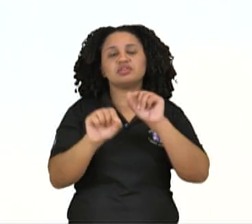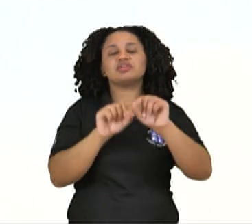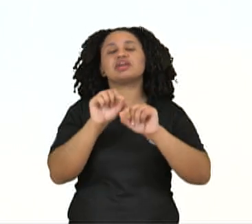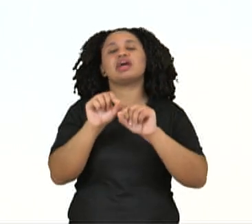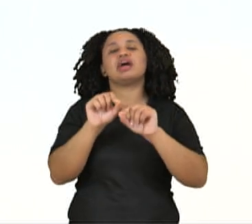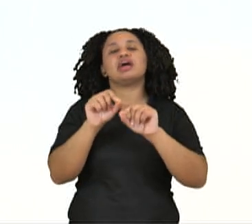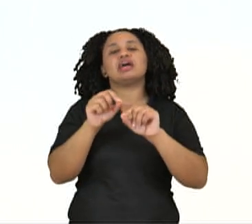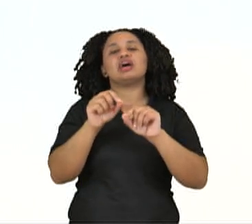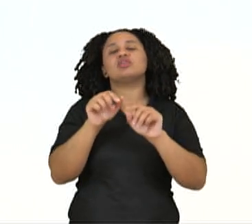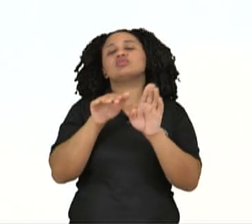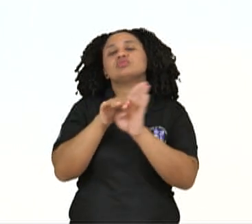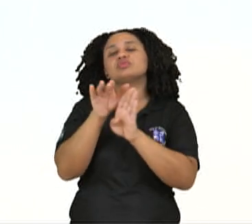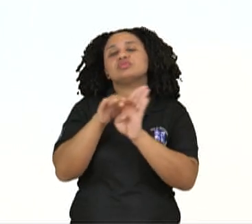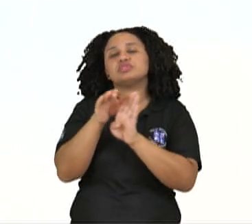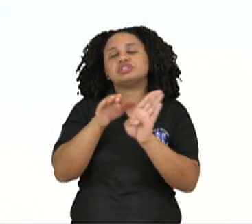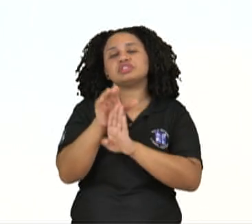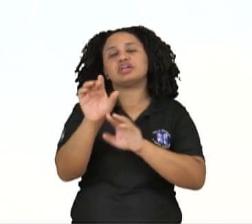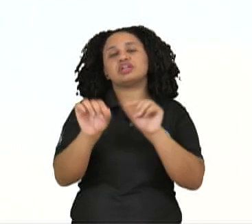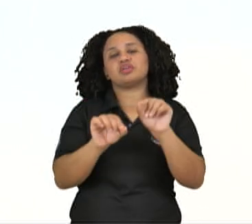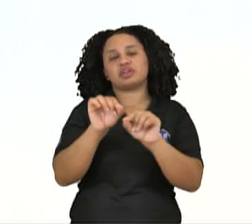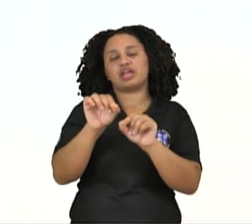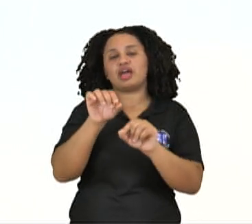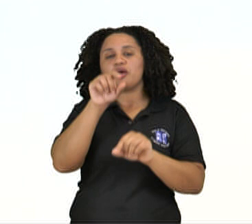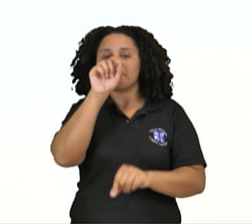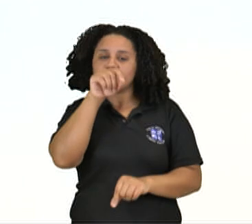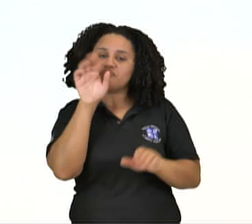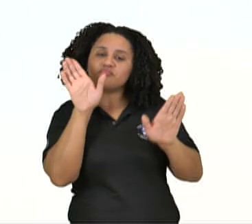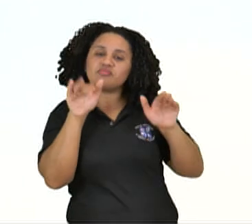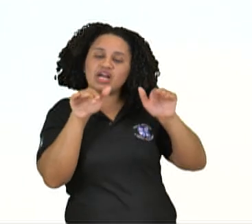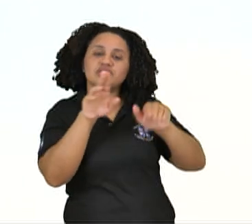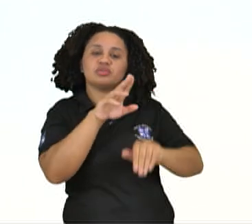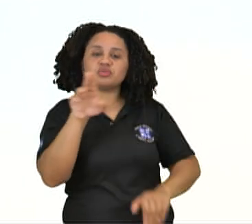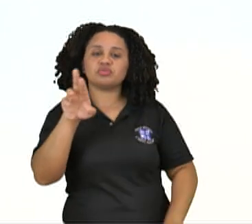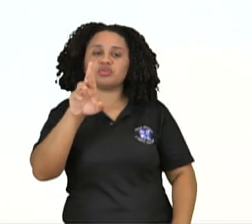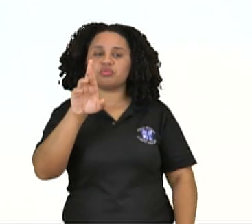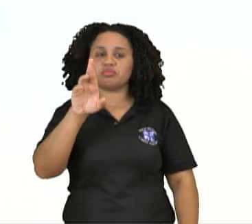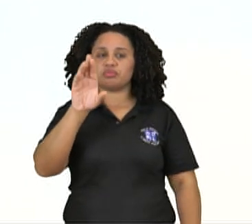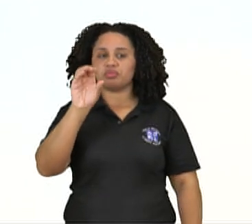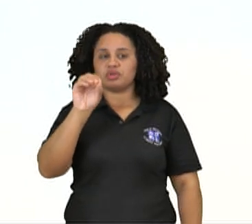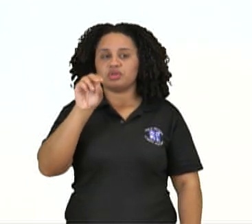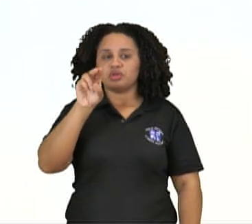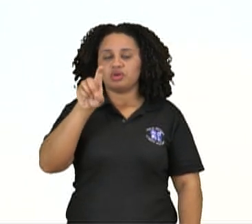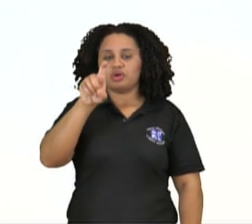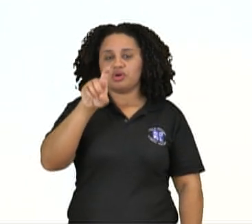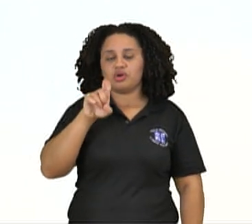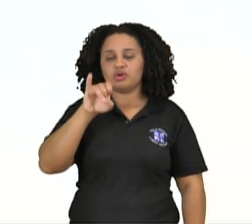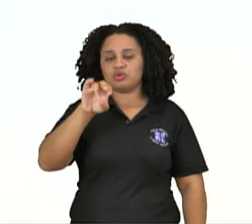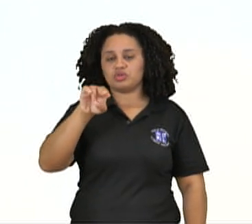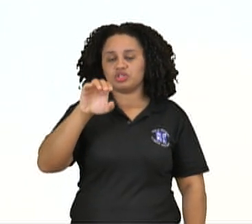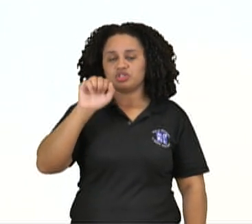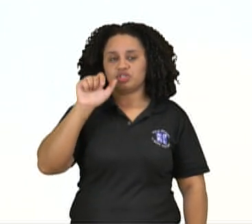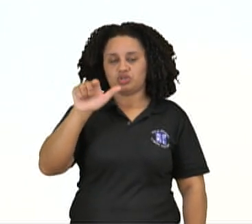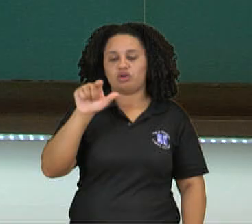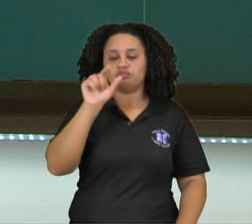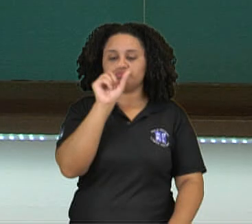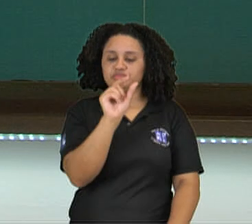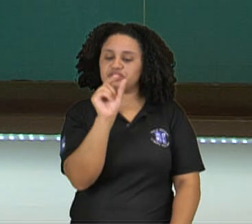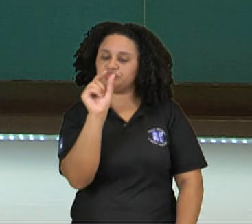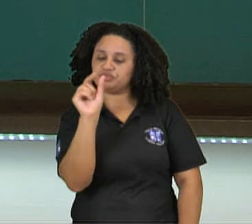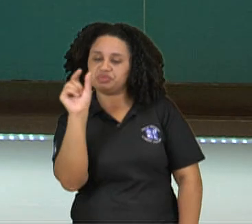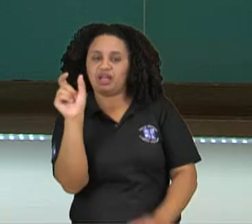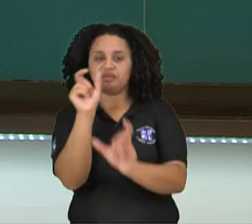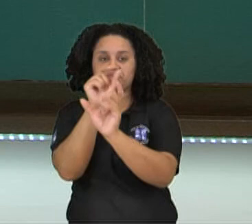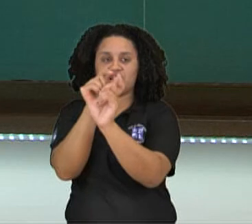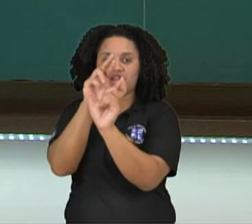bom a gente dar de dica para vocês esse pássaro, né, o nome desse pássaro é rouxinol, e todas as letras desse pássaro,